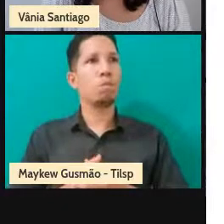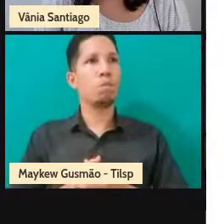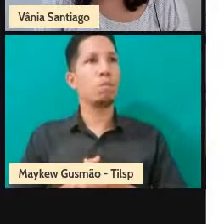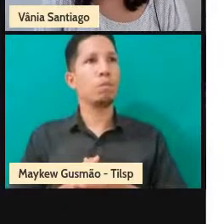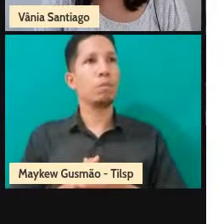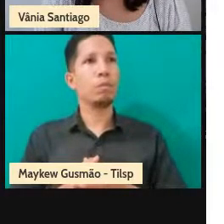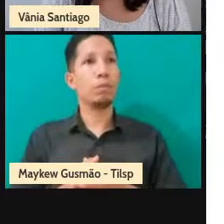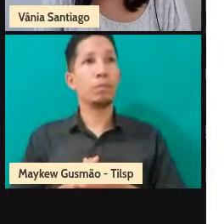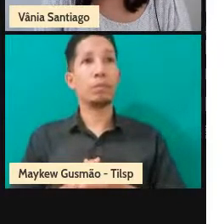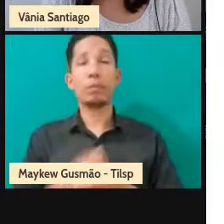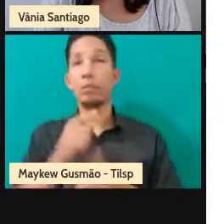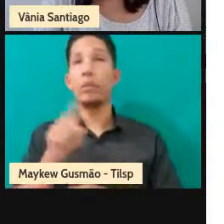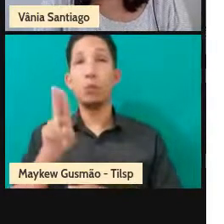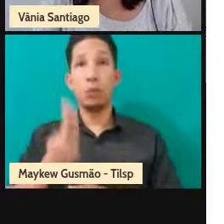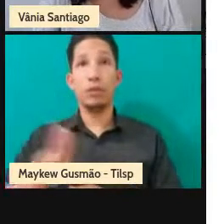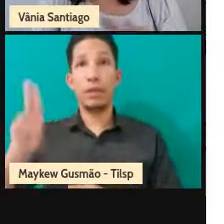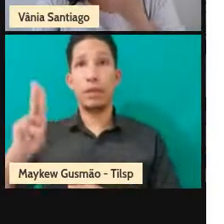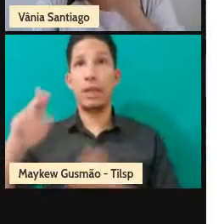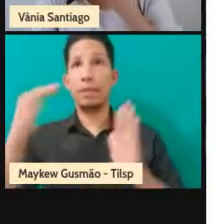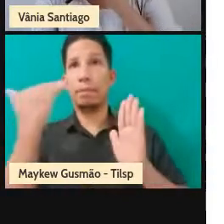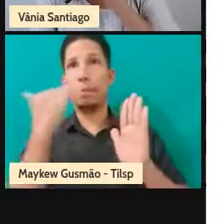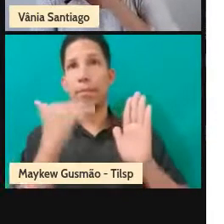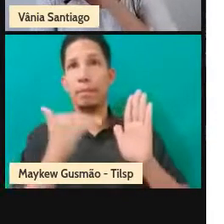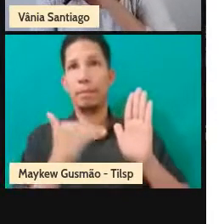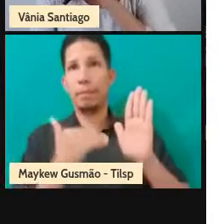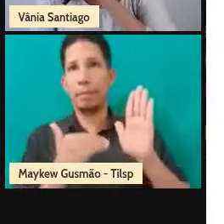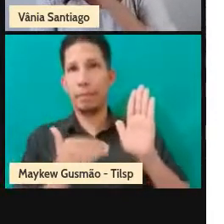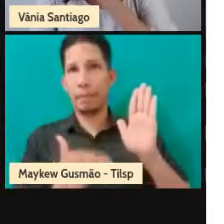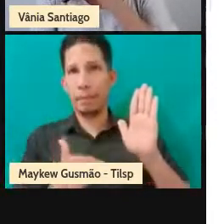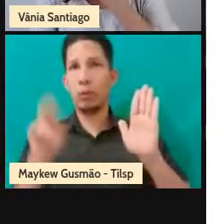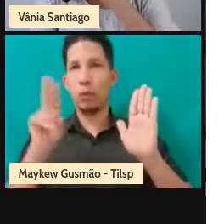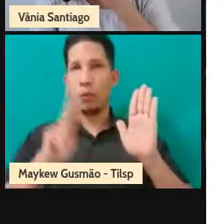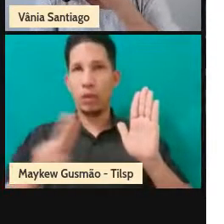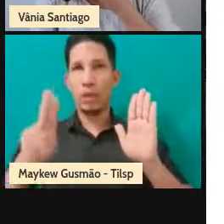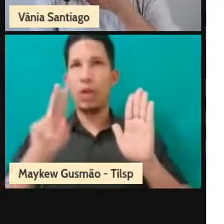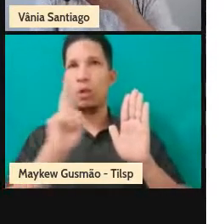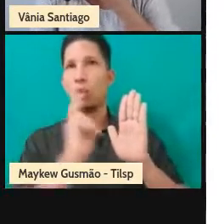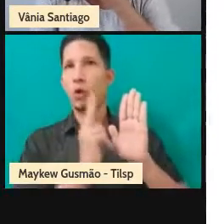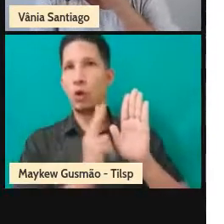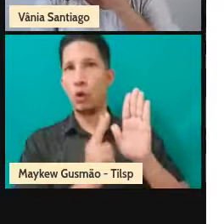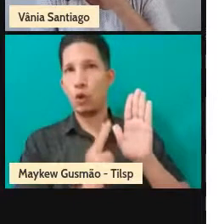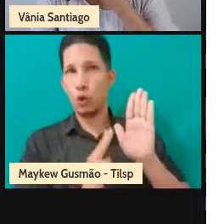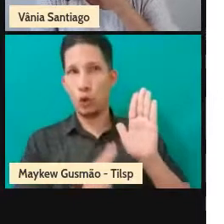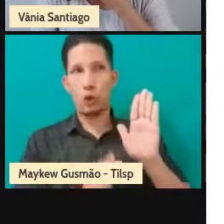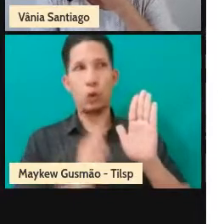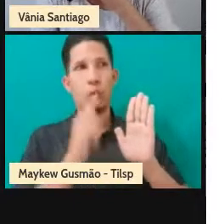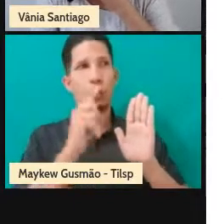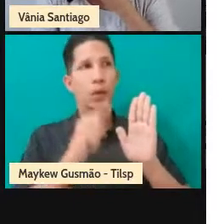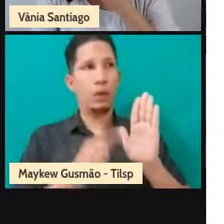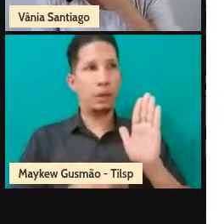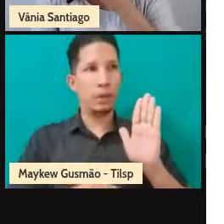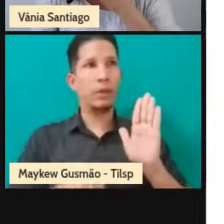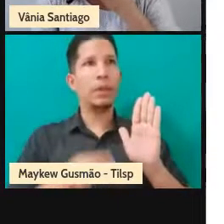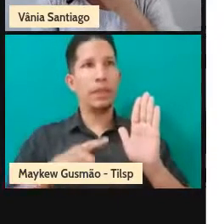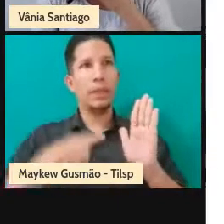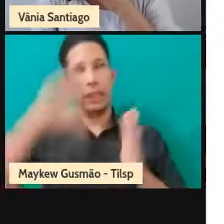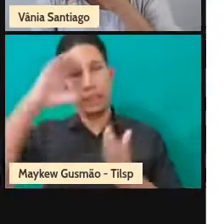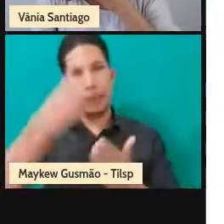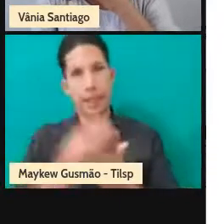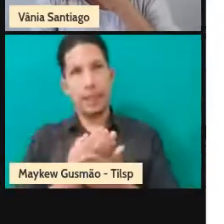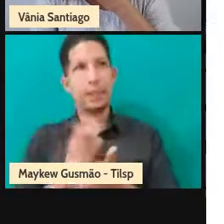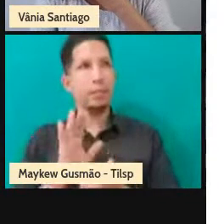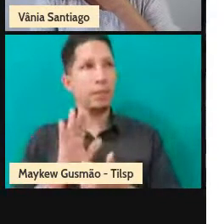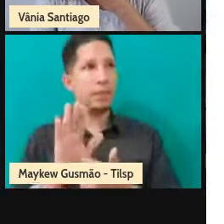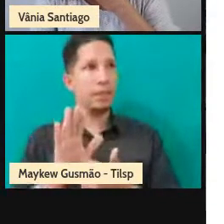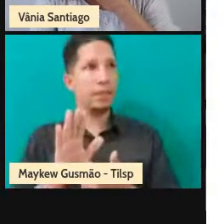Estas são as universidades, é uma lista de universidades e dessas dissertações e teses. Eu vou ter que